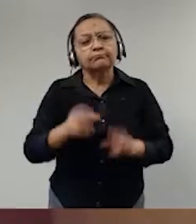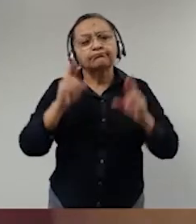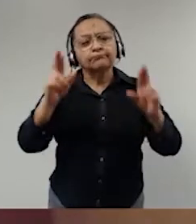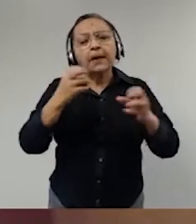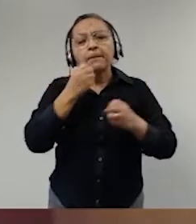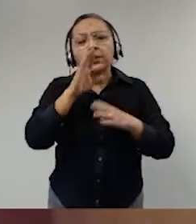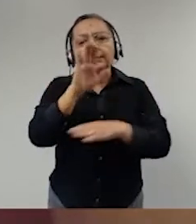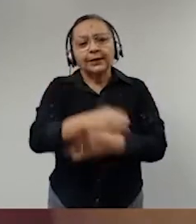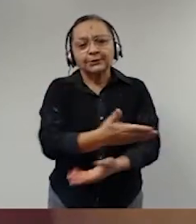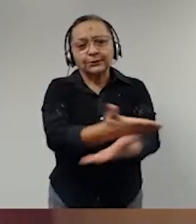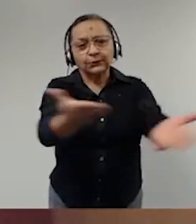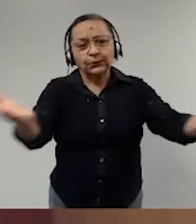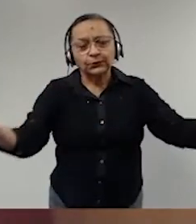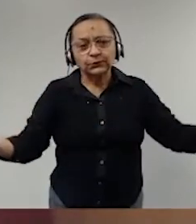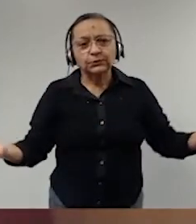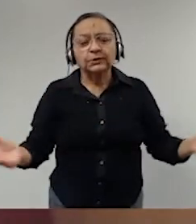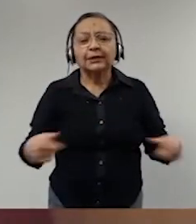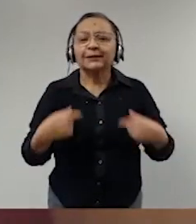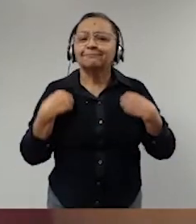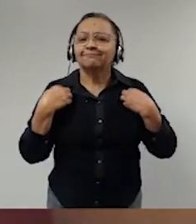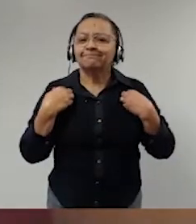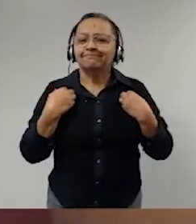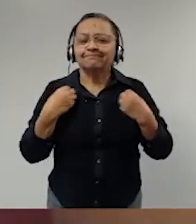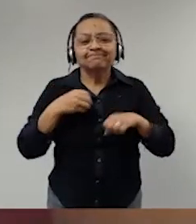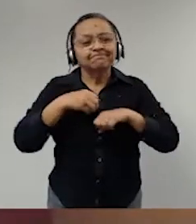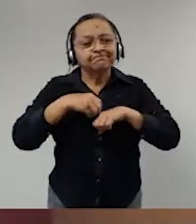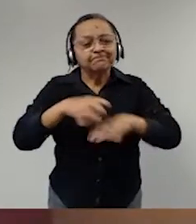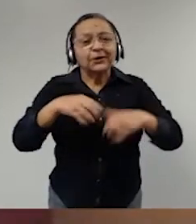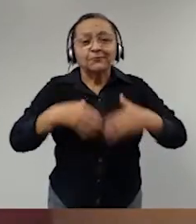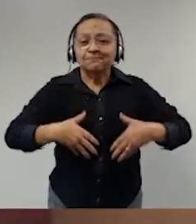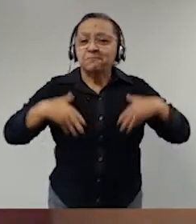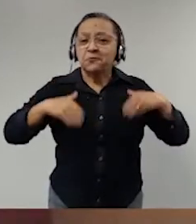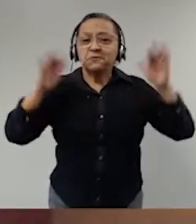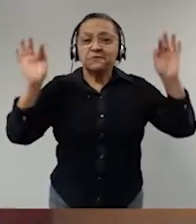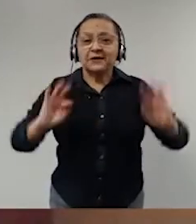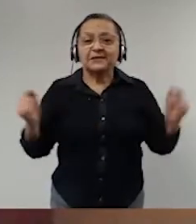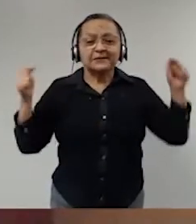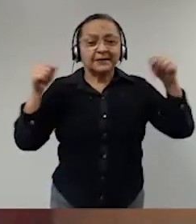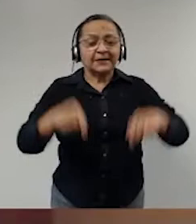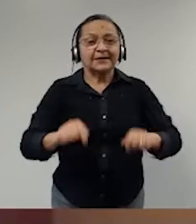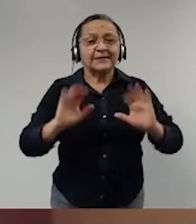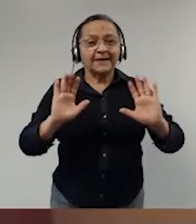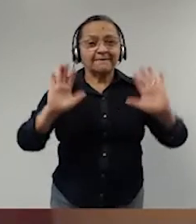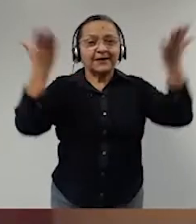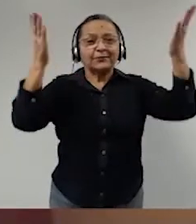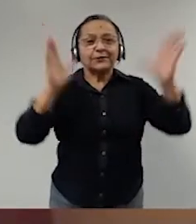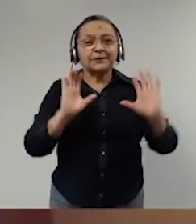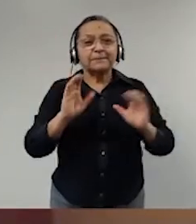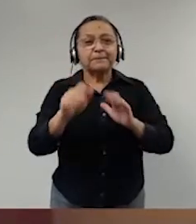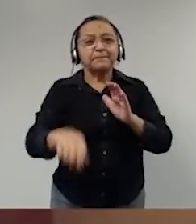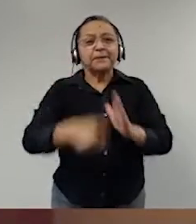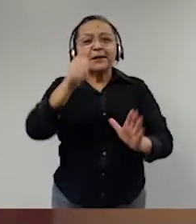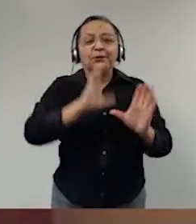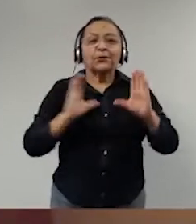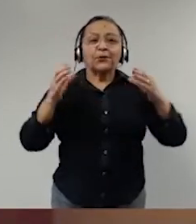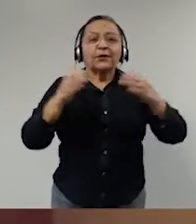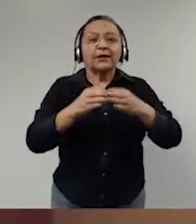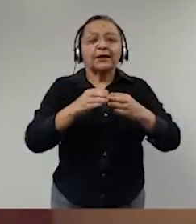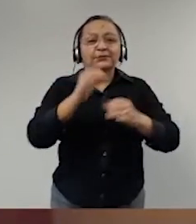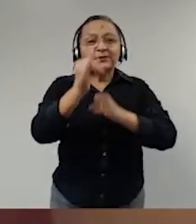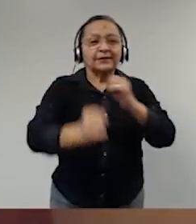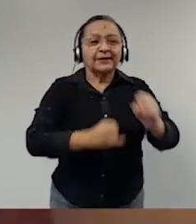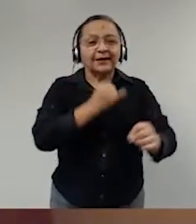tarde, dizer que eu estou muito feliz de participar desse evento e quero agradecer ao convite, e